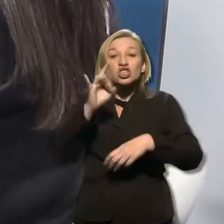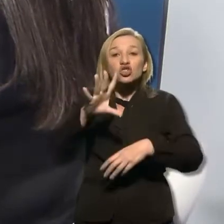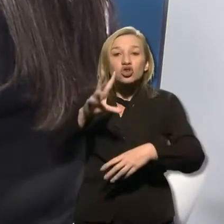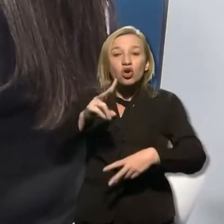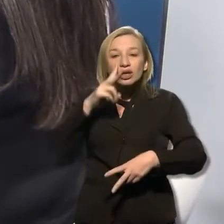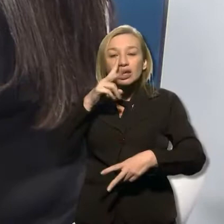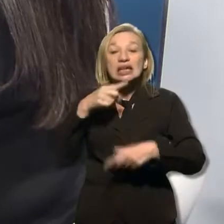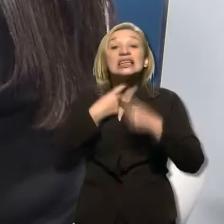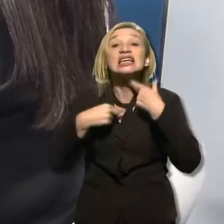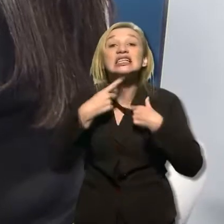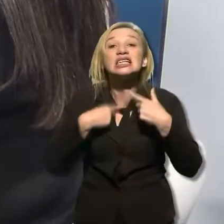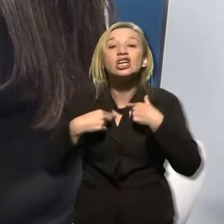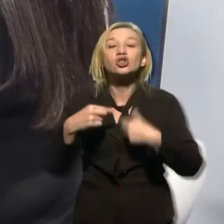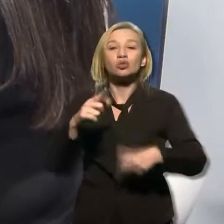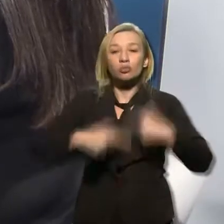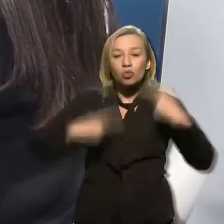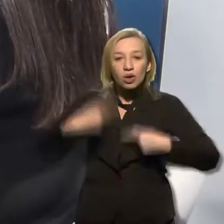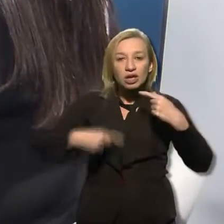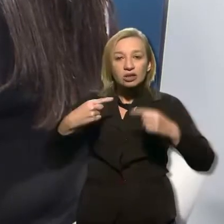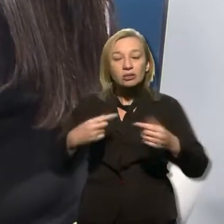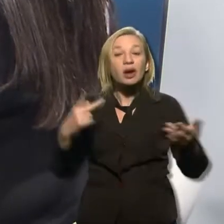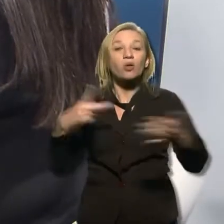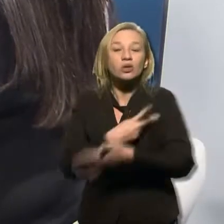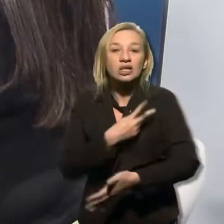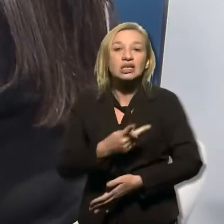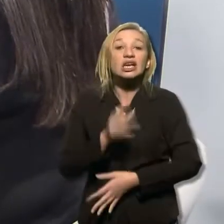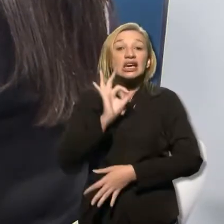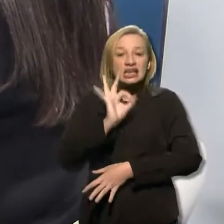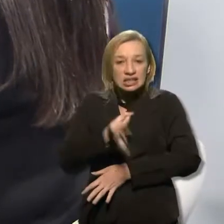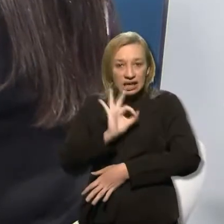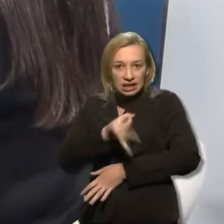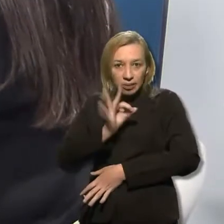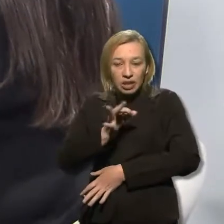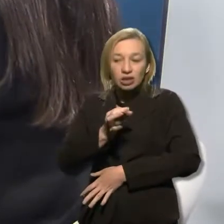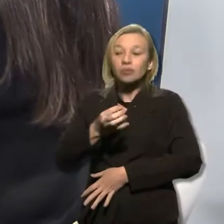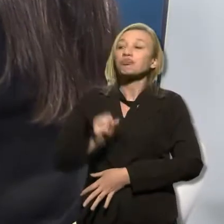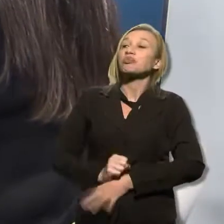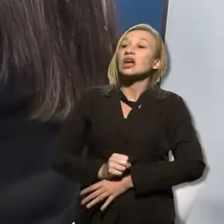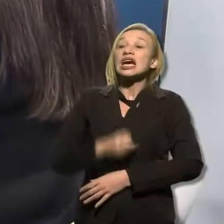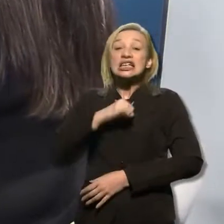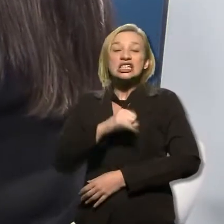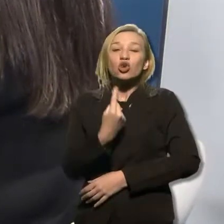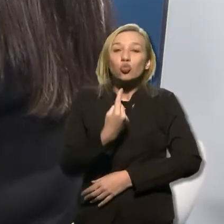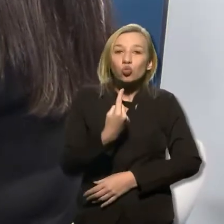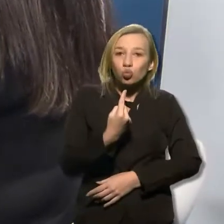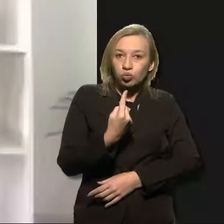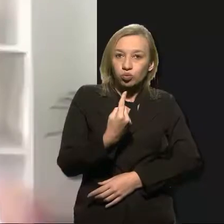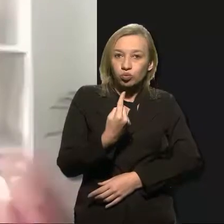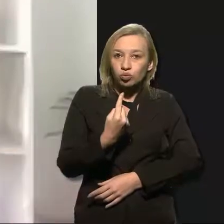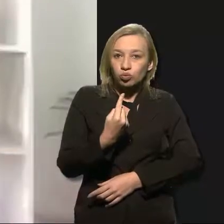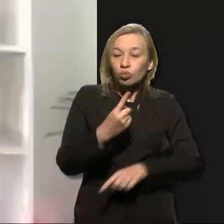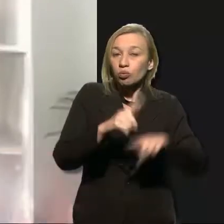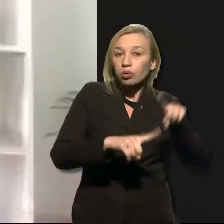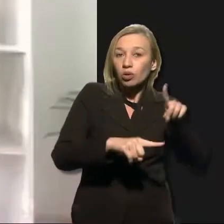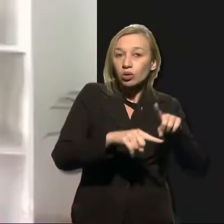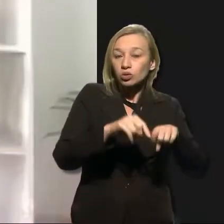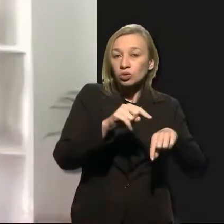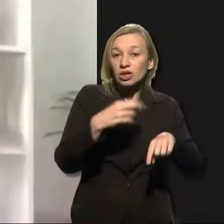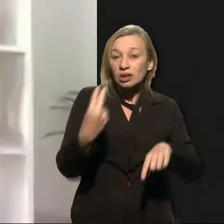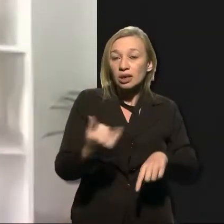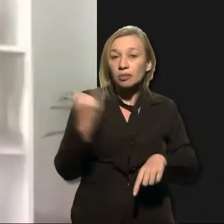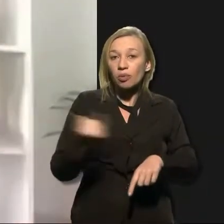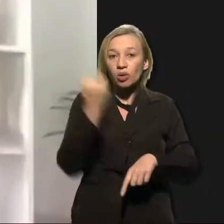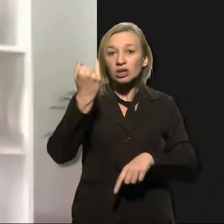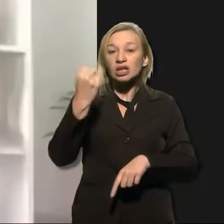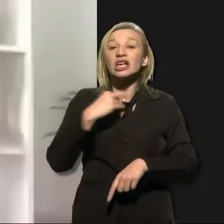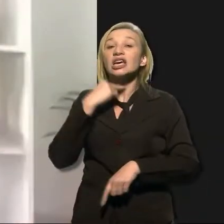vontade política para que essas coisas se realizem. Então, efetivamente, se um instrumento tão